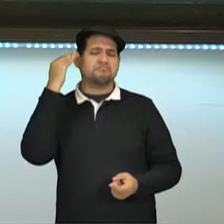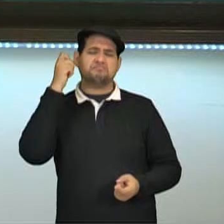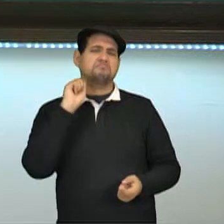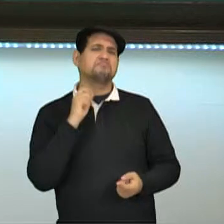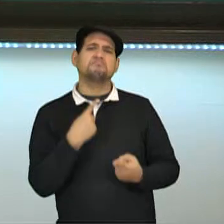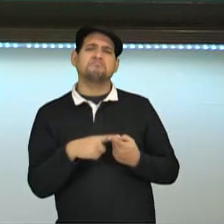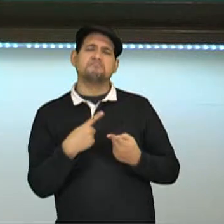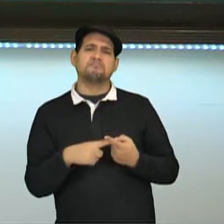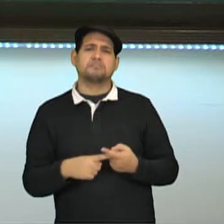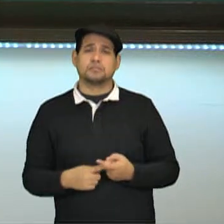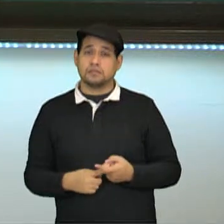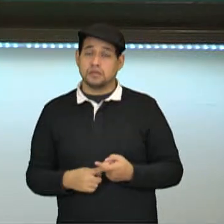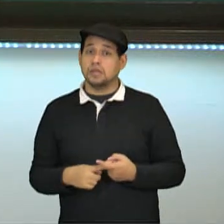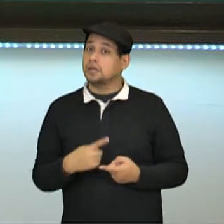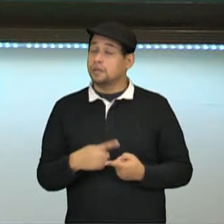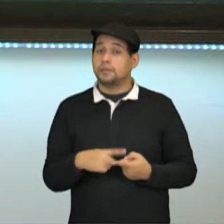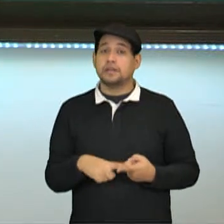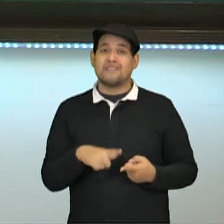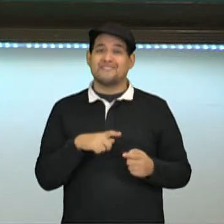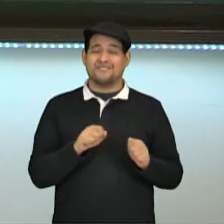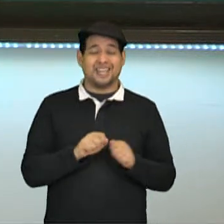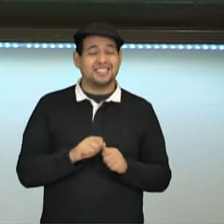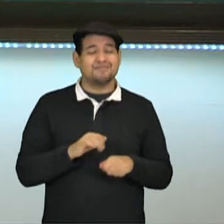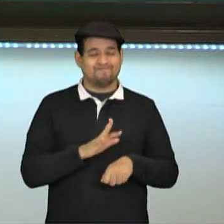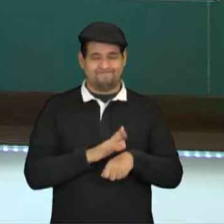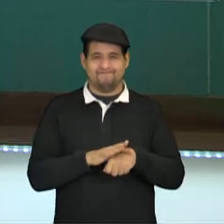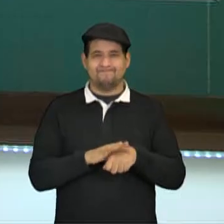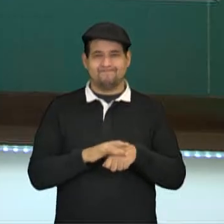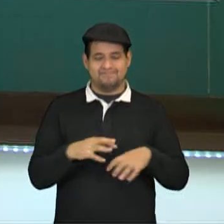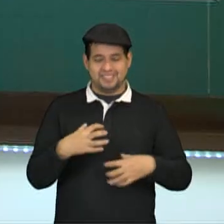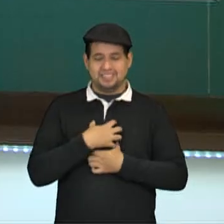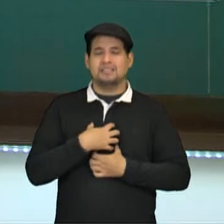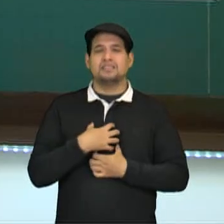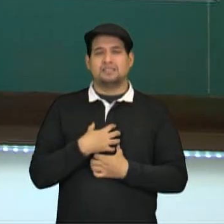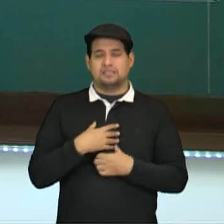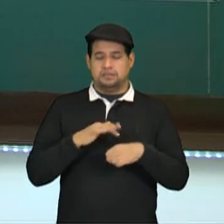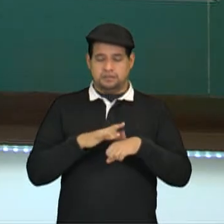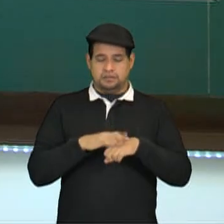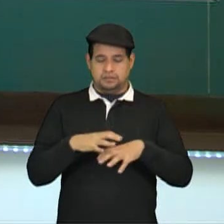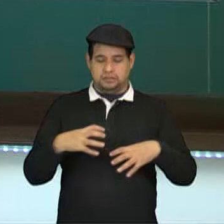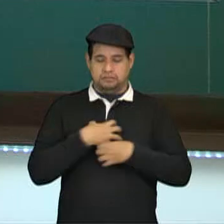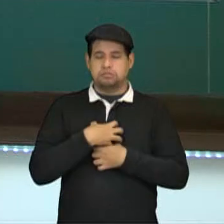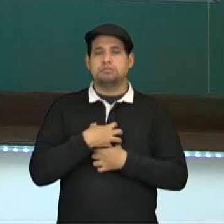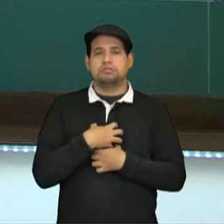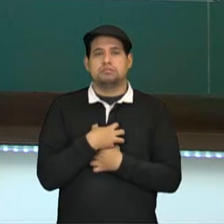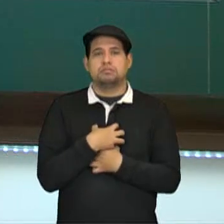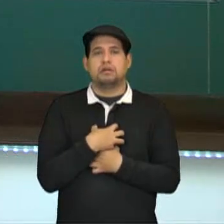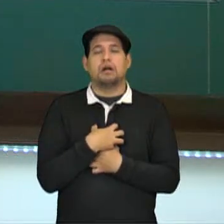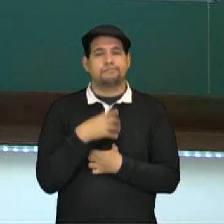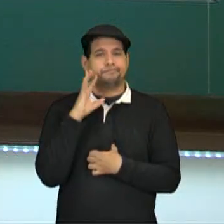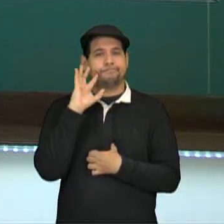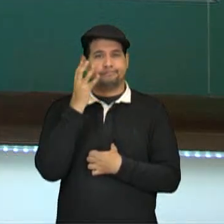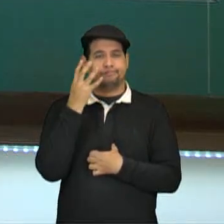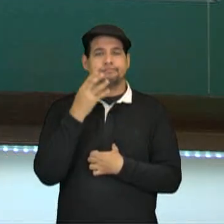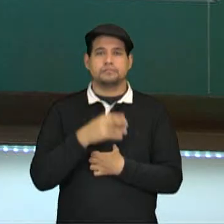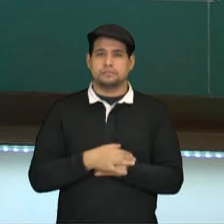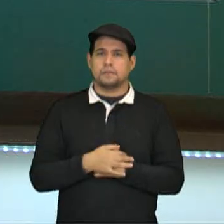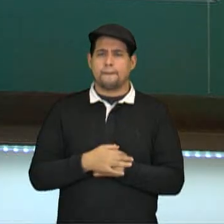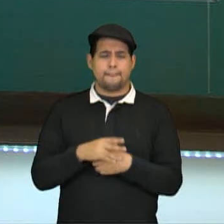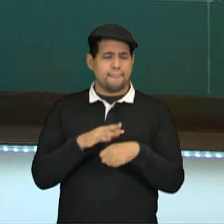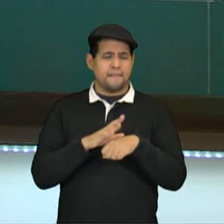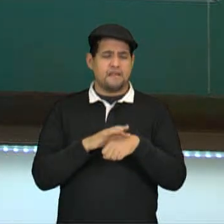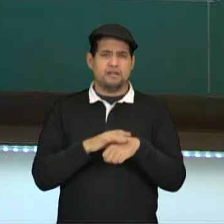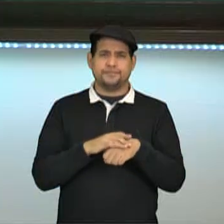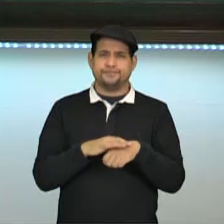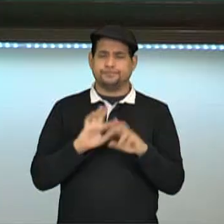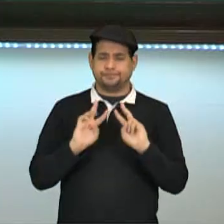conhecidos, parasitas? Porque provocam doenças. Exatamente, se são parasitas, eles vão provocar doenças. Doenças